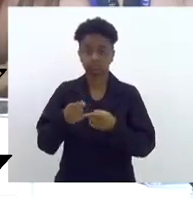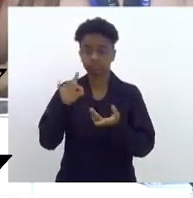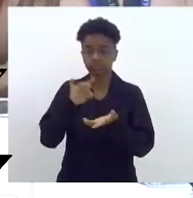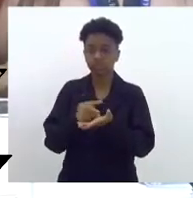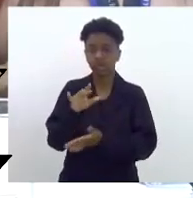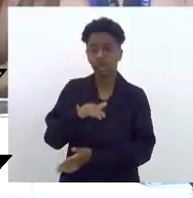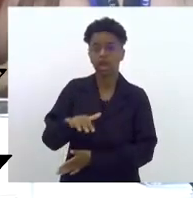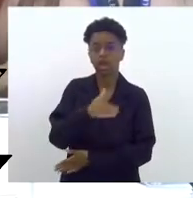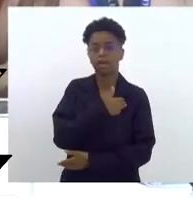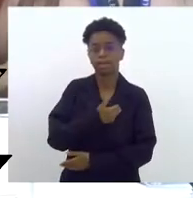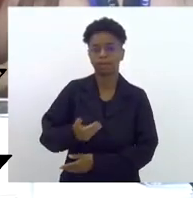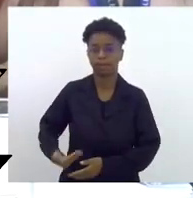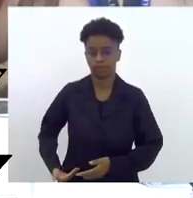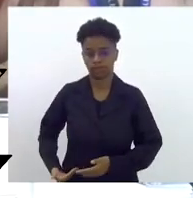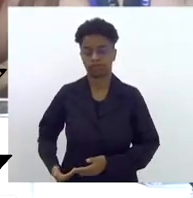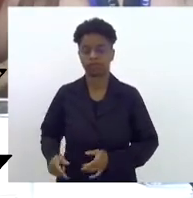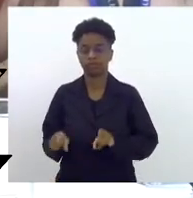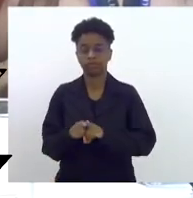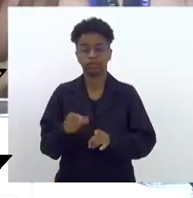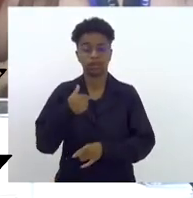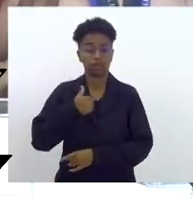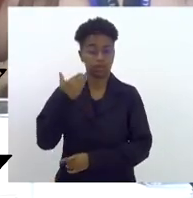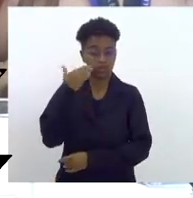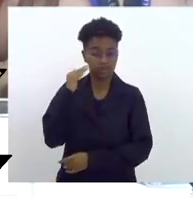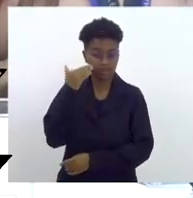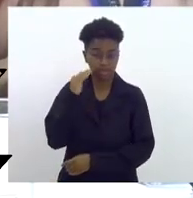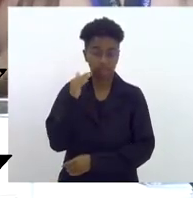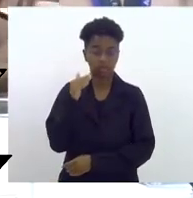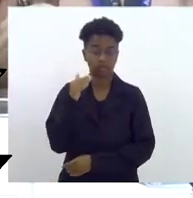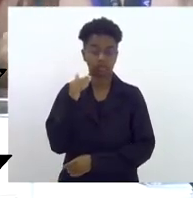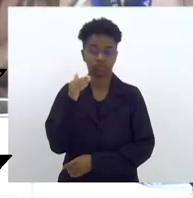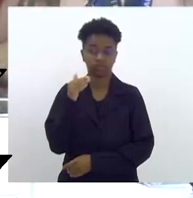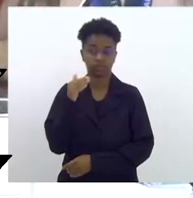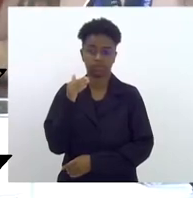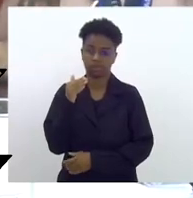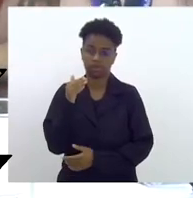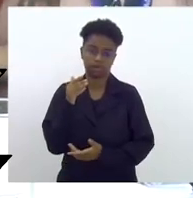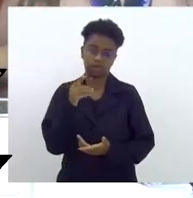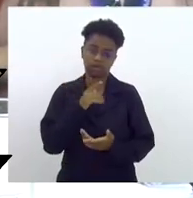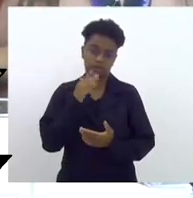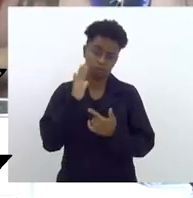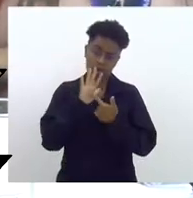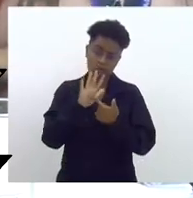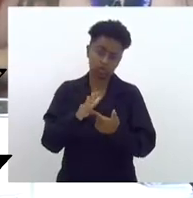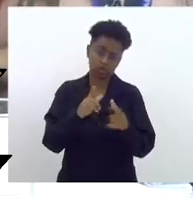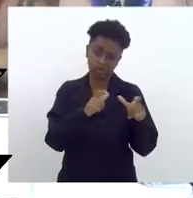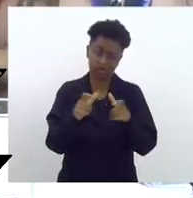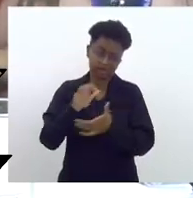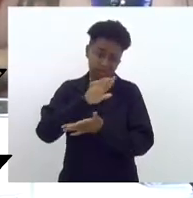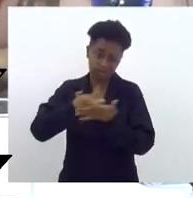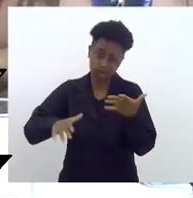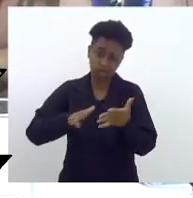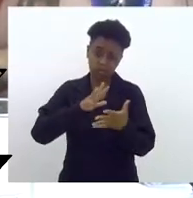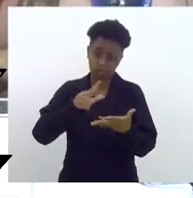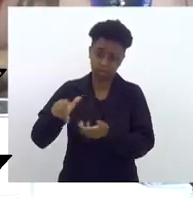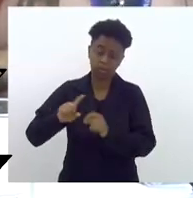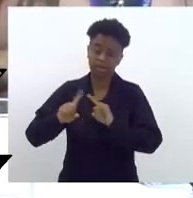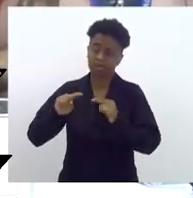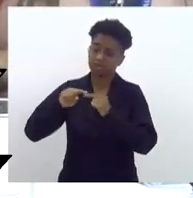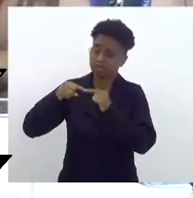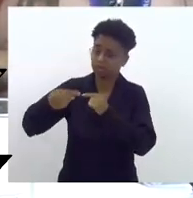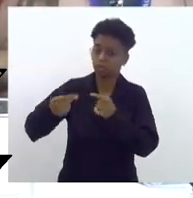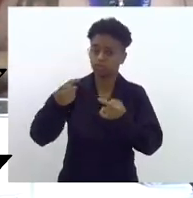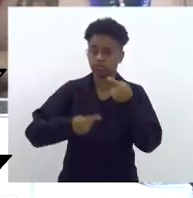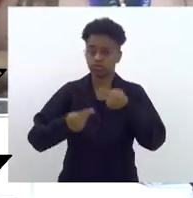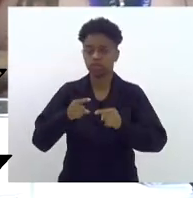público e entendo que isso garante como é prova em muitos locais no mundo mas enfim vou deixar isso para o mérito